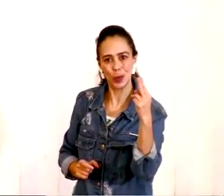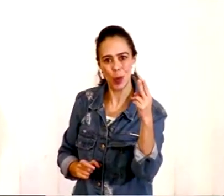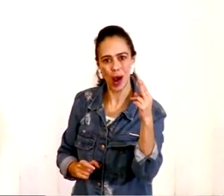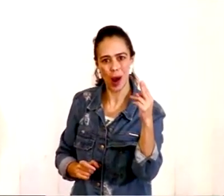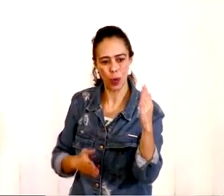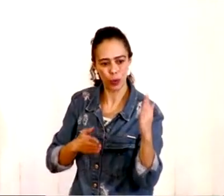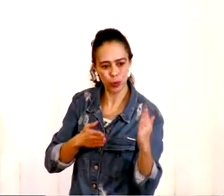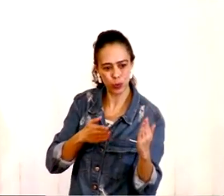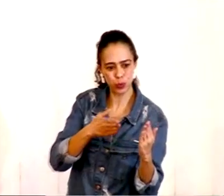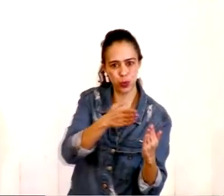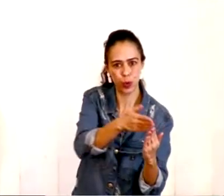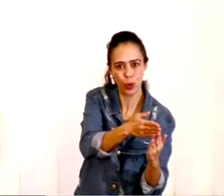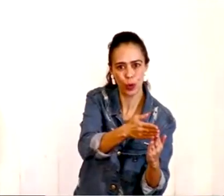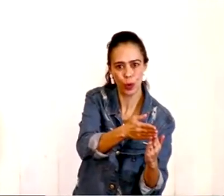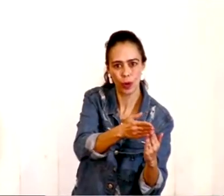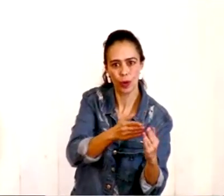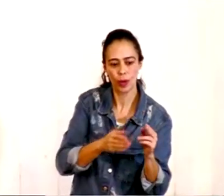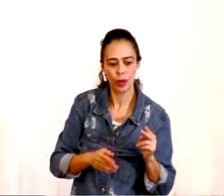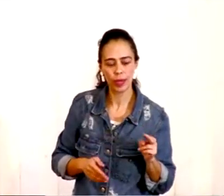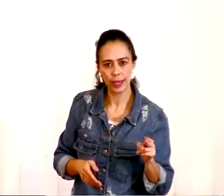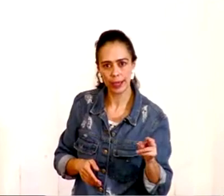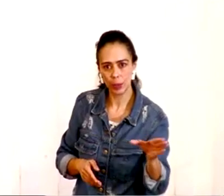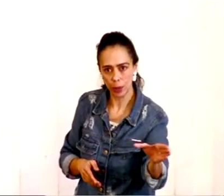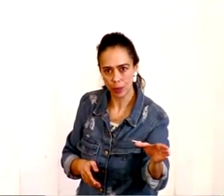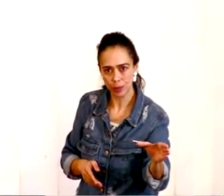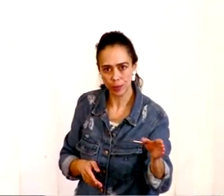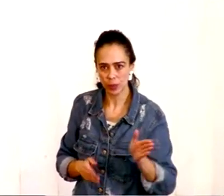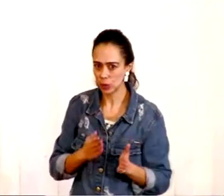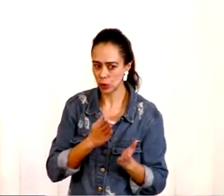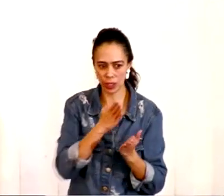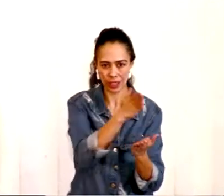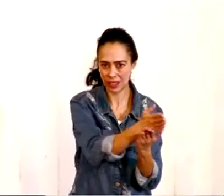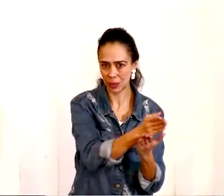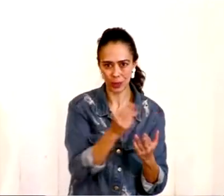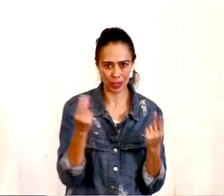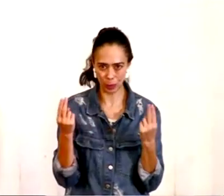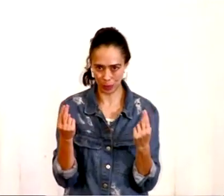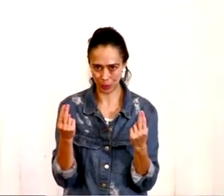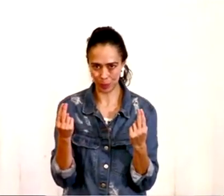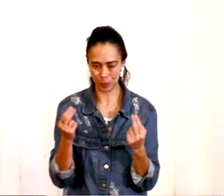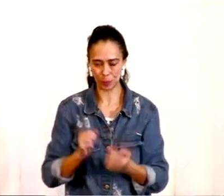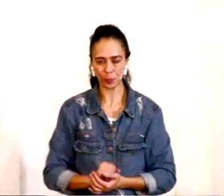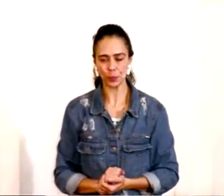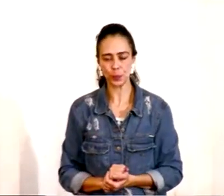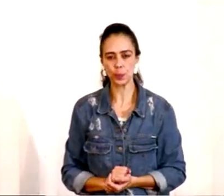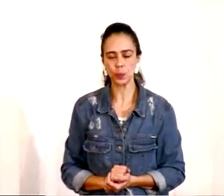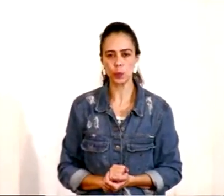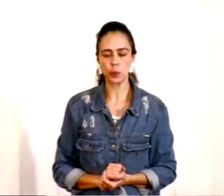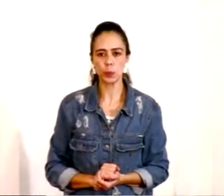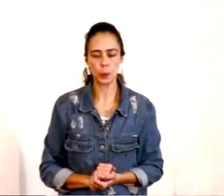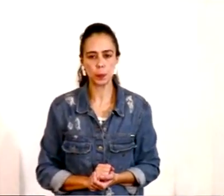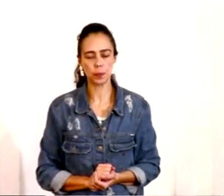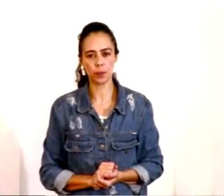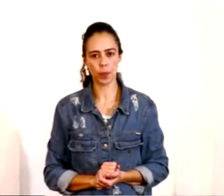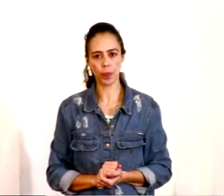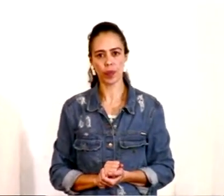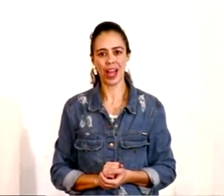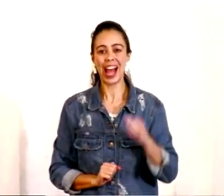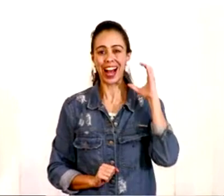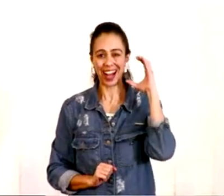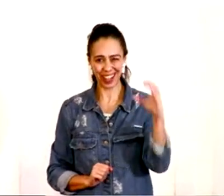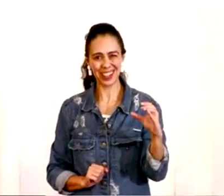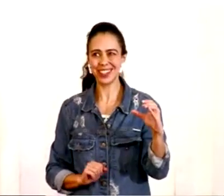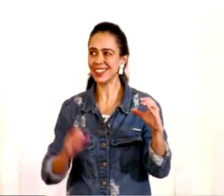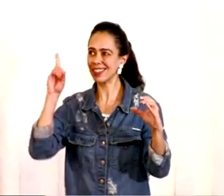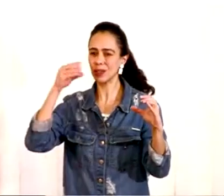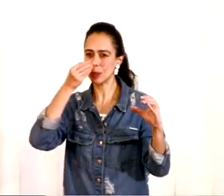com o seu pecado de matar o seu próprio irmão. Um homem que foi rejeitado por Deus,